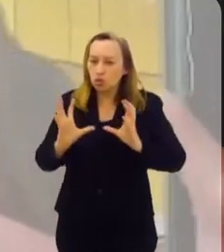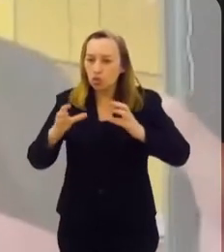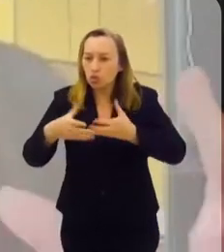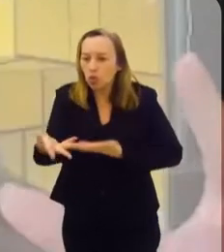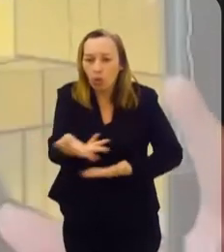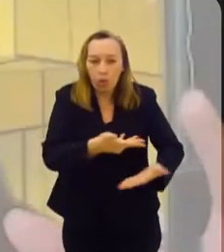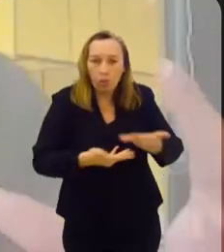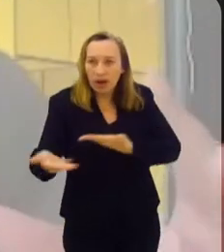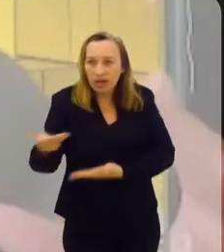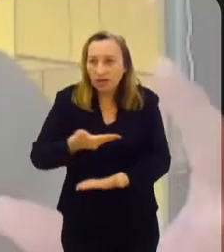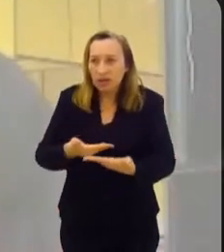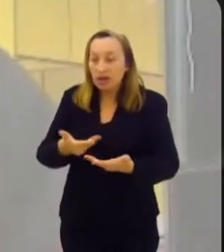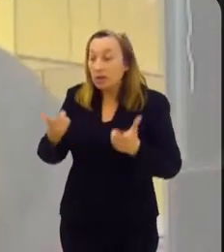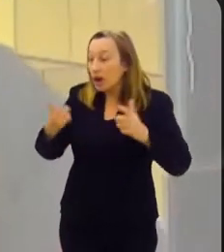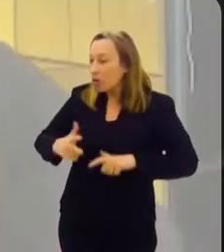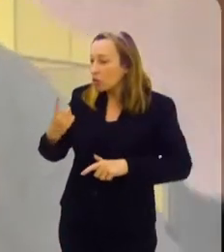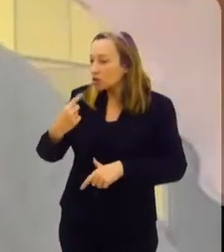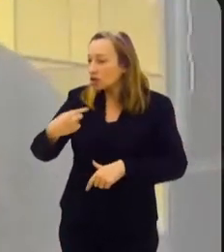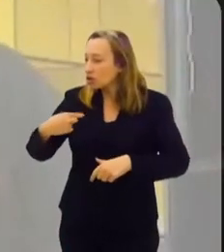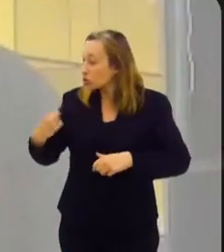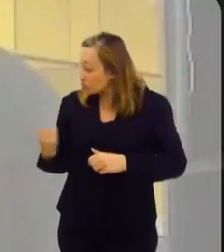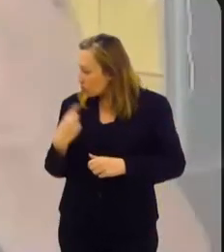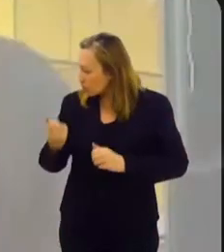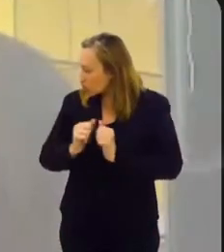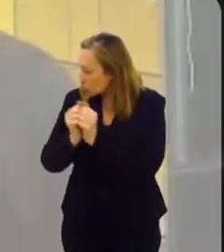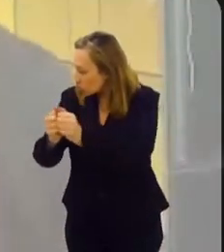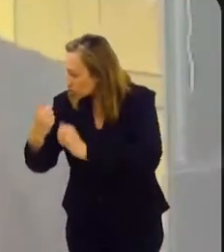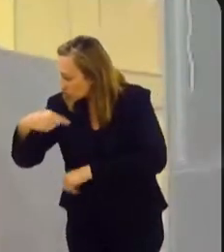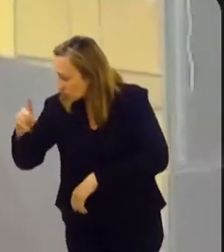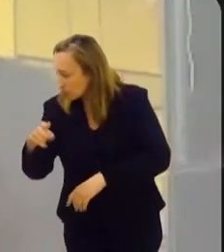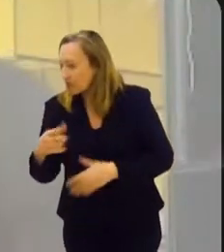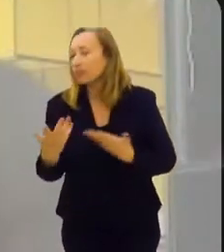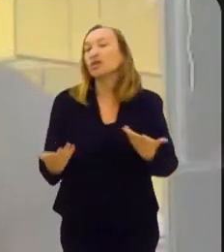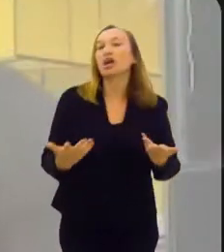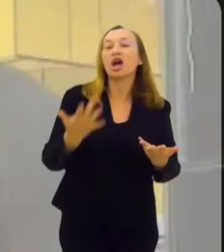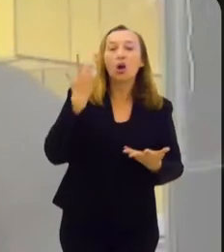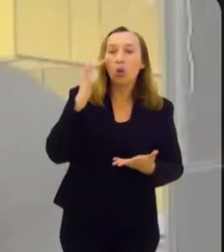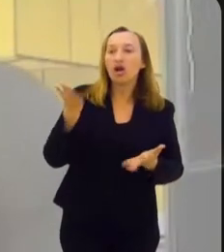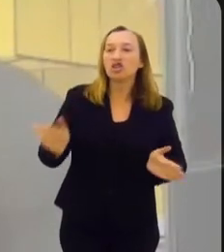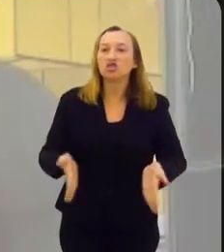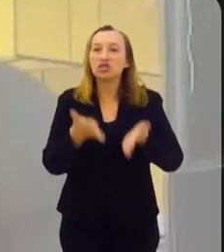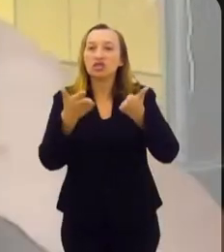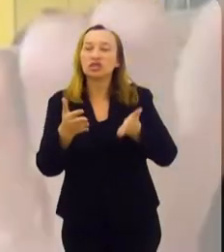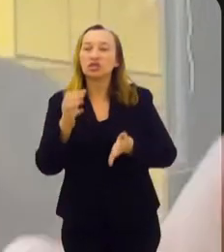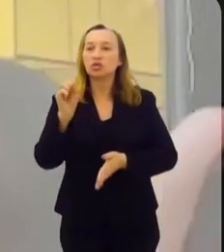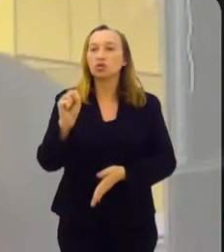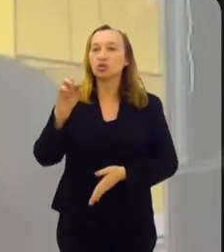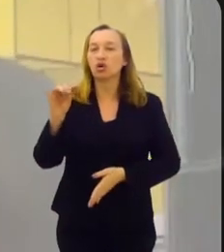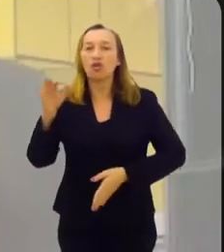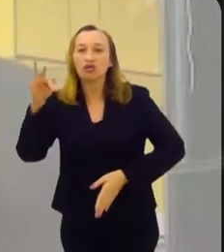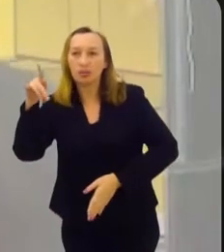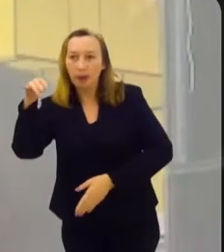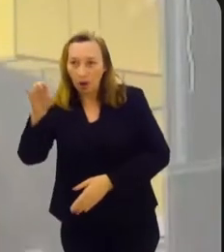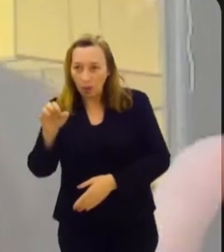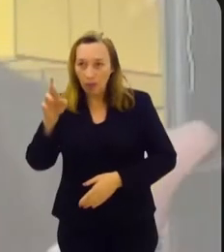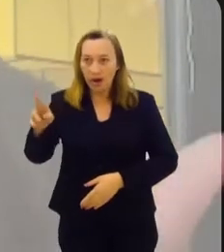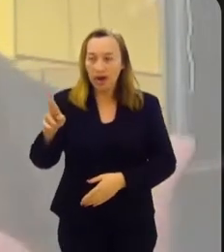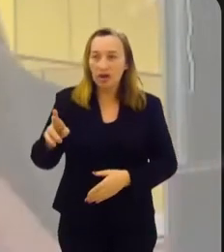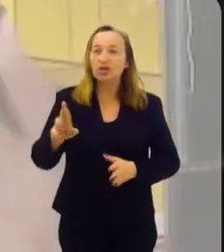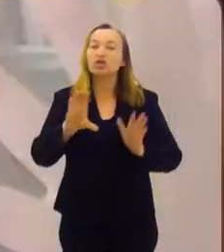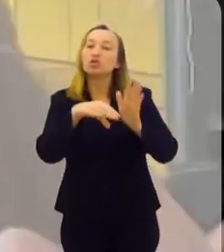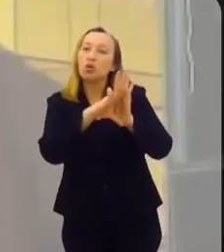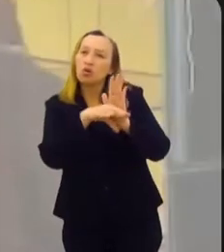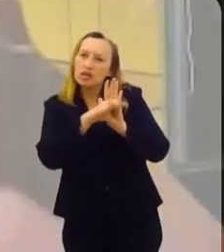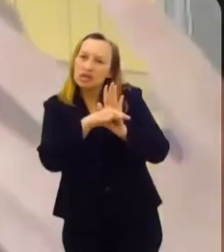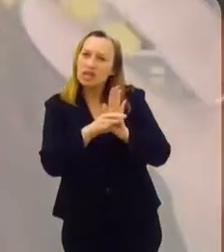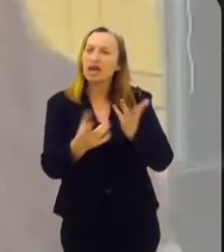futuro compartilhada, né? Para onde vamos? Vamos todos para lá? E eu acho que a iniciativa do Soft Power, né, que é uma